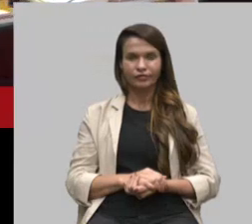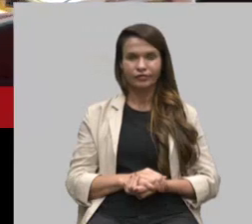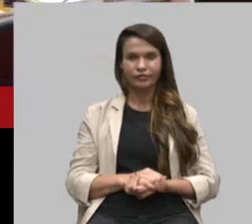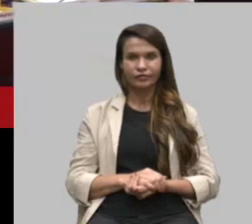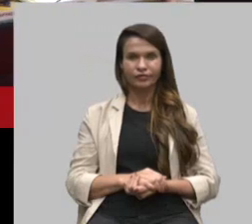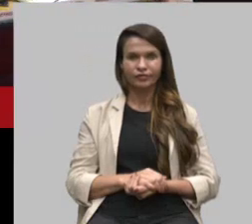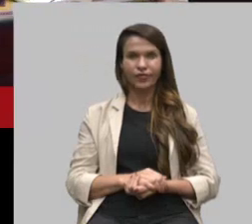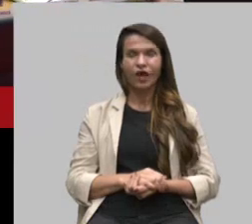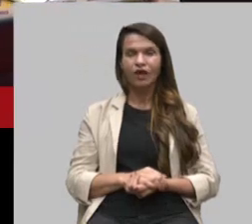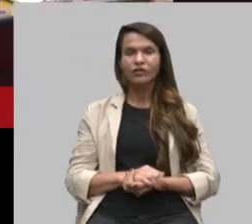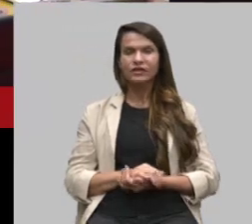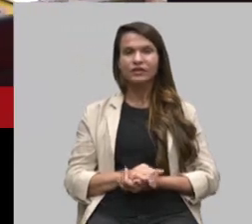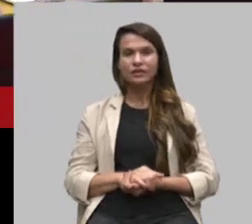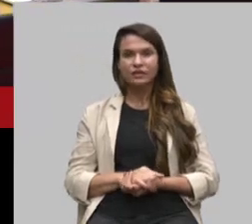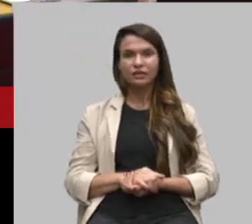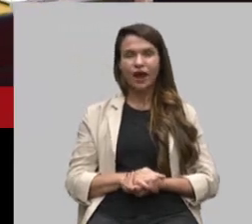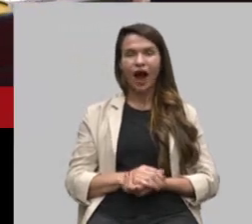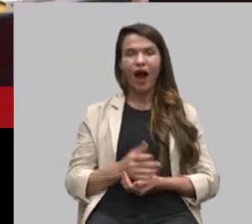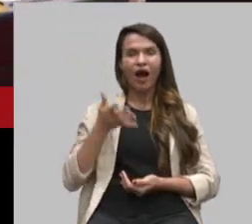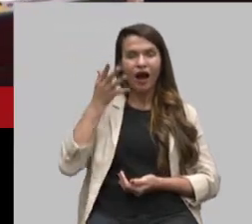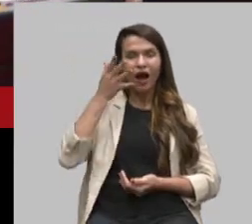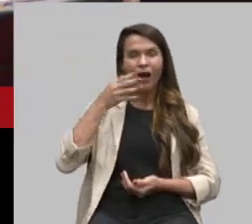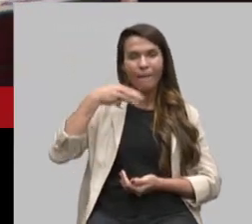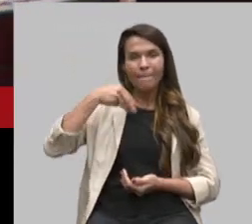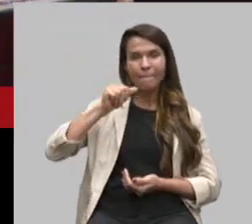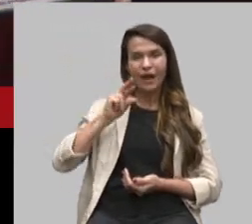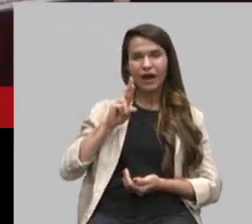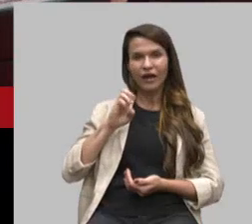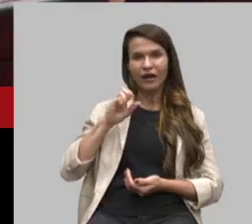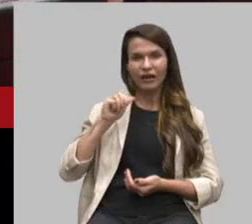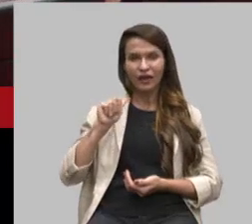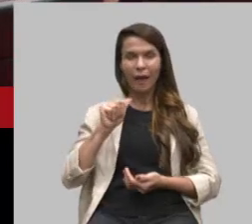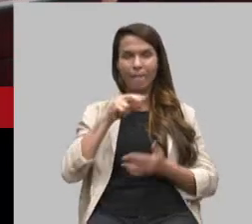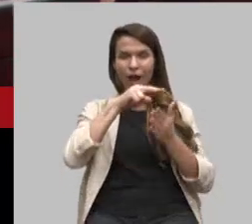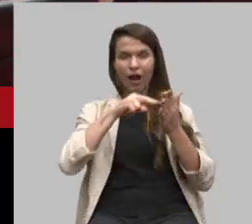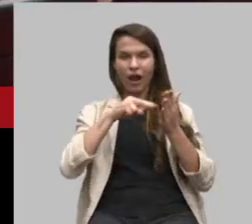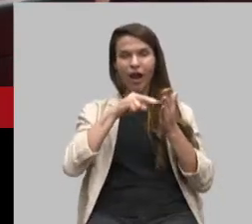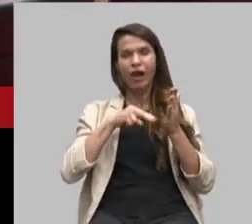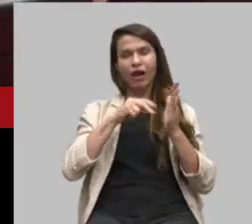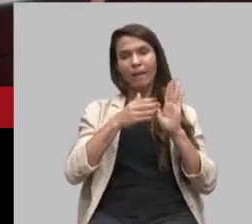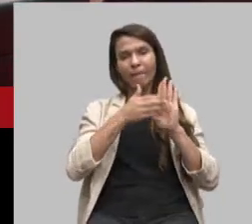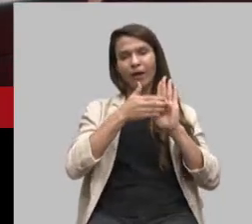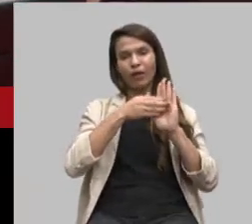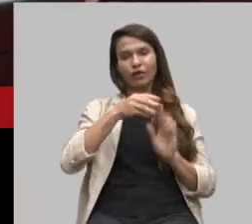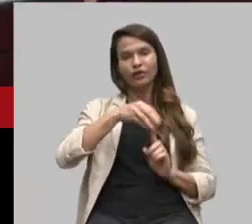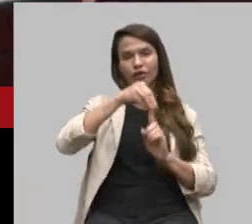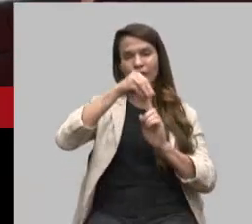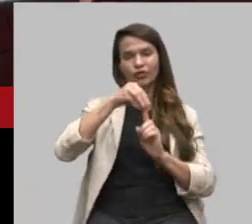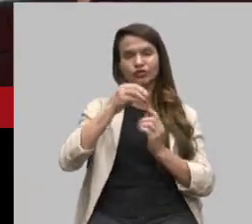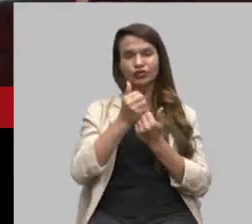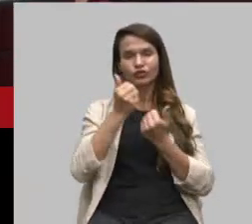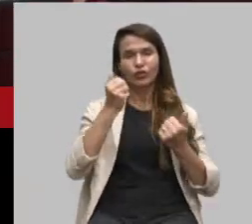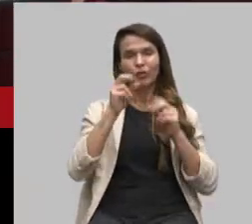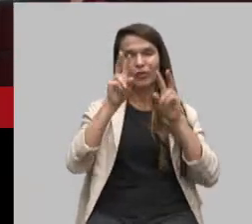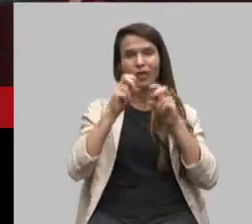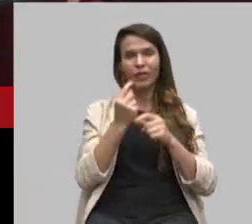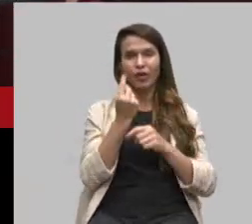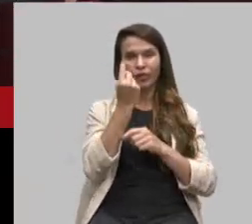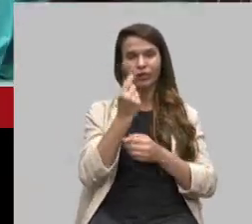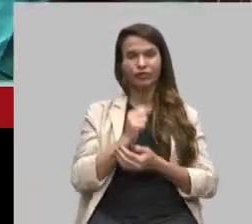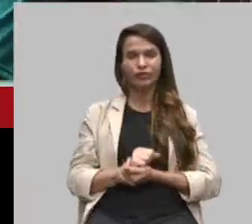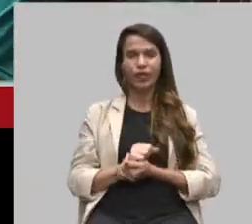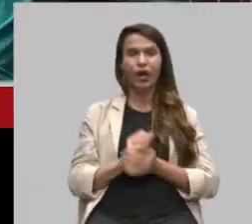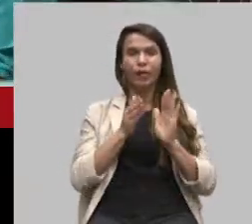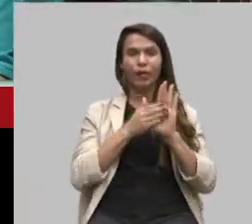quatro com a palavra Maria Eduarda para a leitura das propostas priorizadas do subtema um proposta número